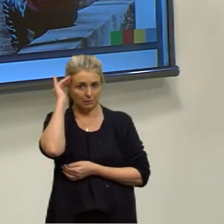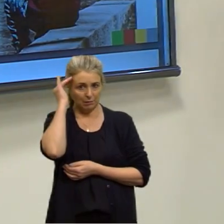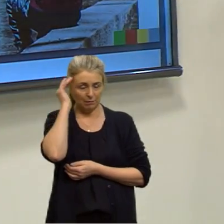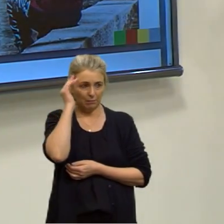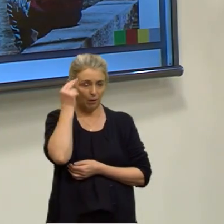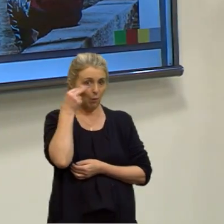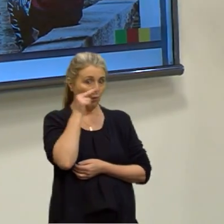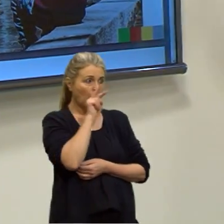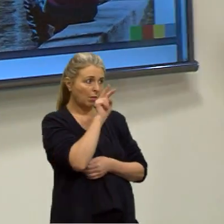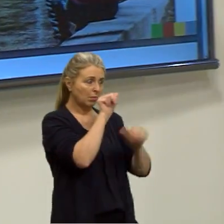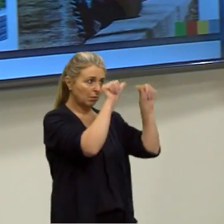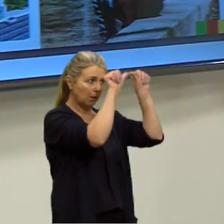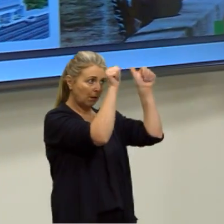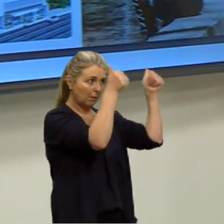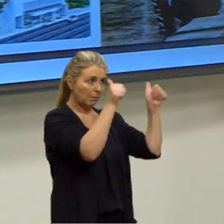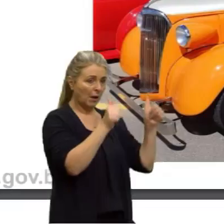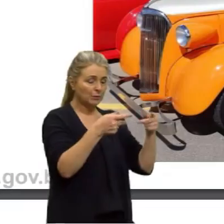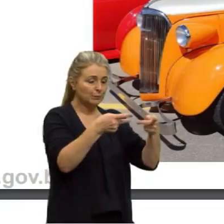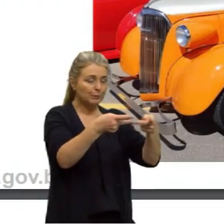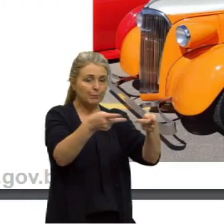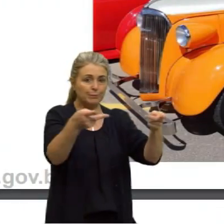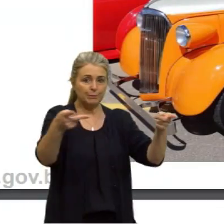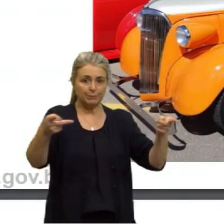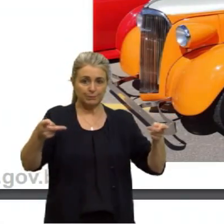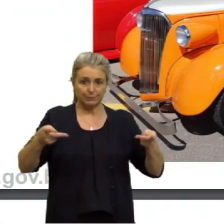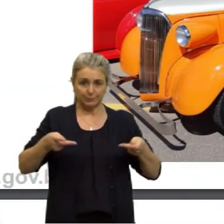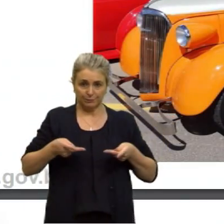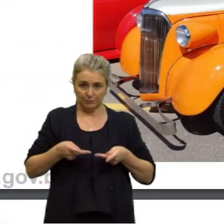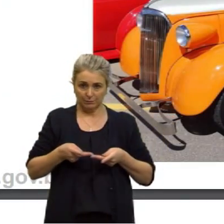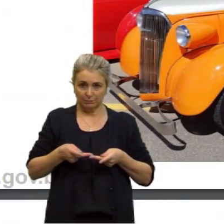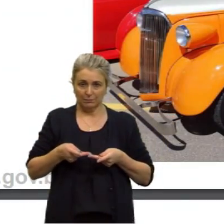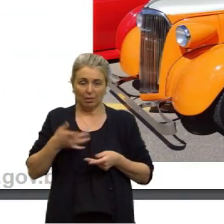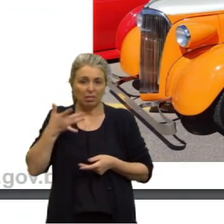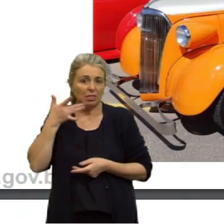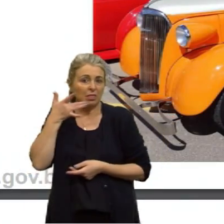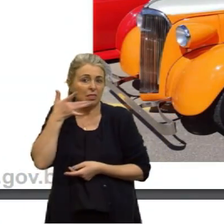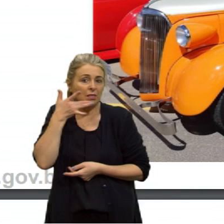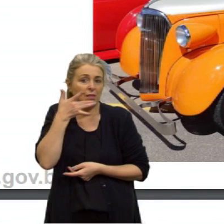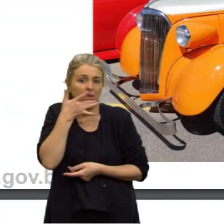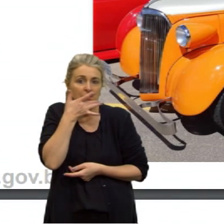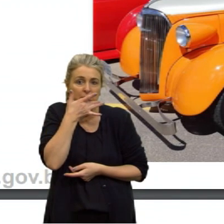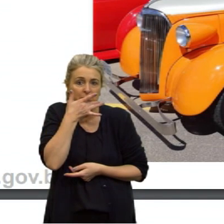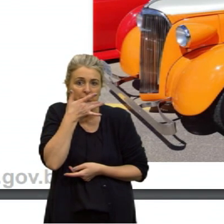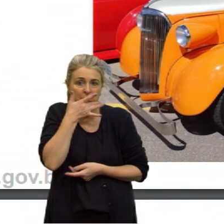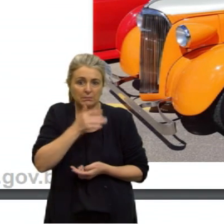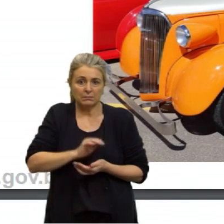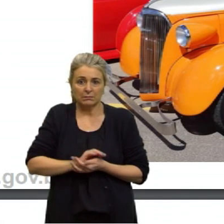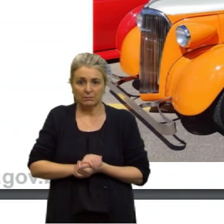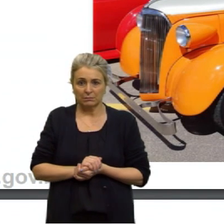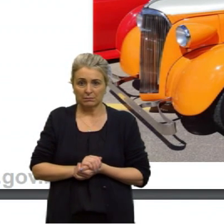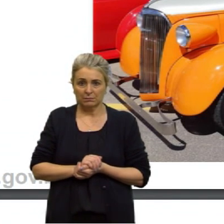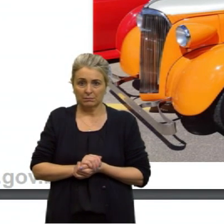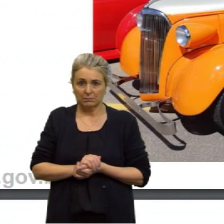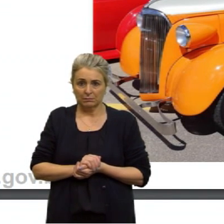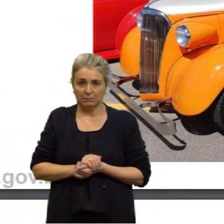imagens pizza oi gostosa gostosa